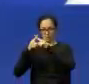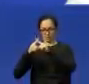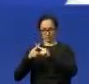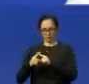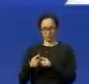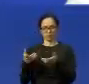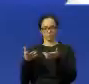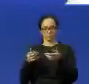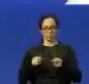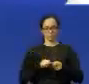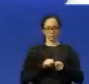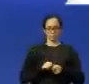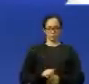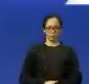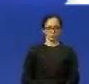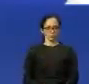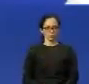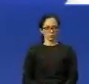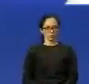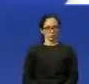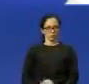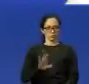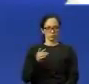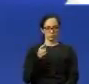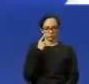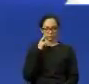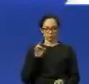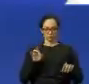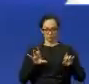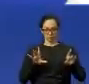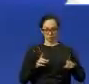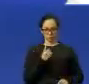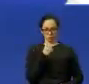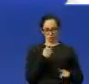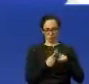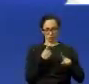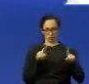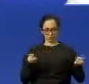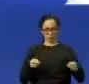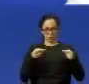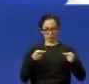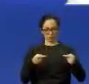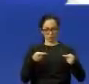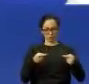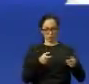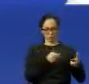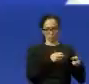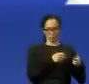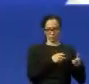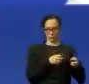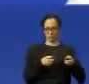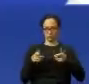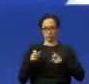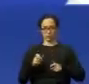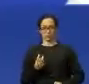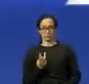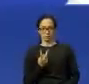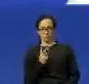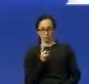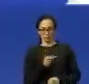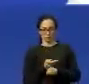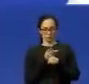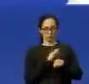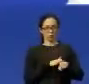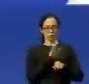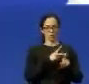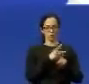futebol utilizando videogame. Decidiram que cada jogador joga uma única vez com cada um dos outros jogadores. O campeão será aquele que conseguir o